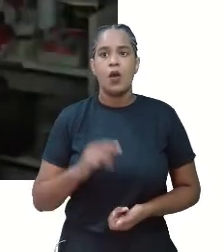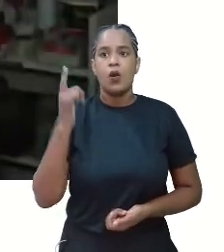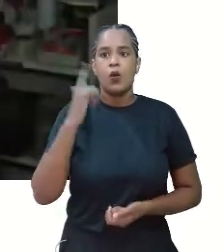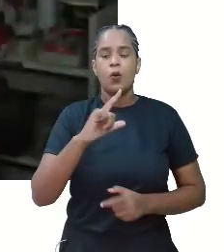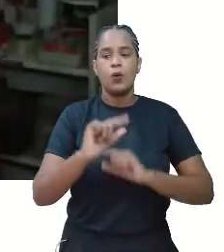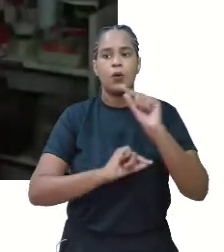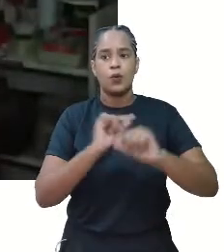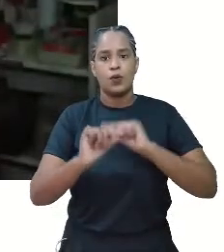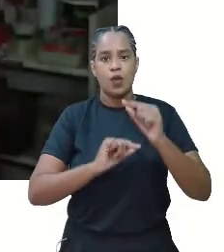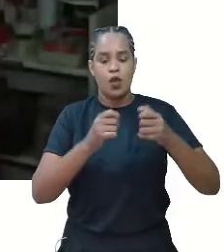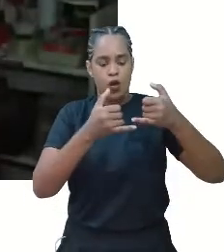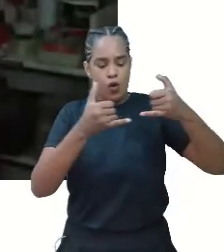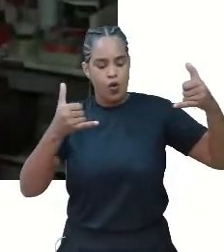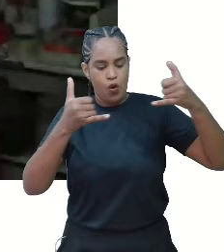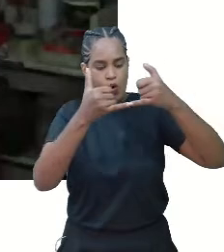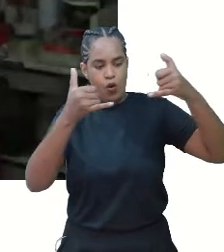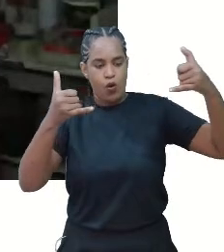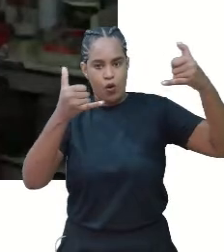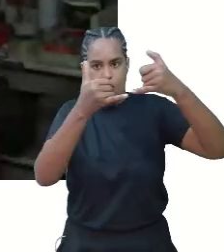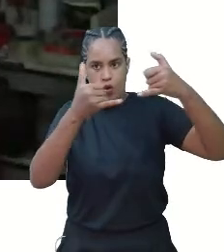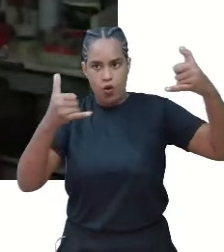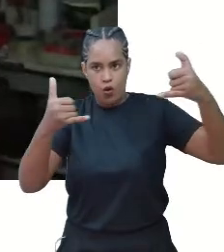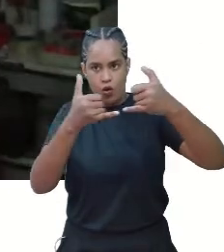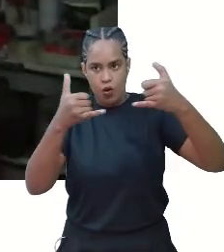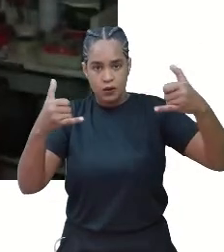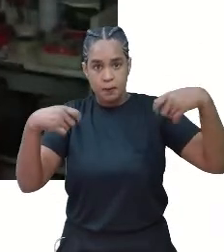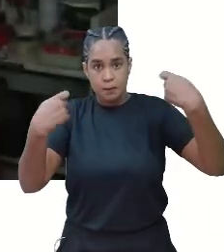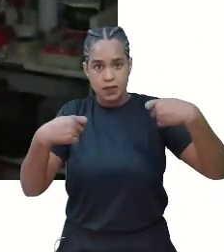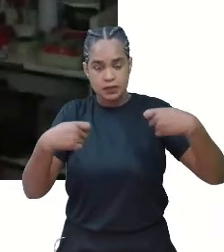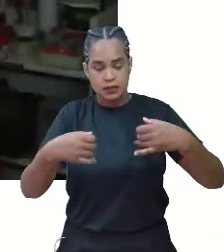cordas, para que se dê esse ângulo aqui,